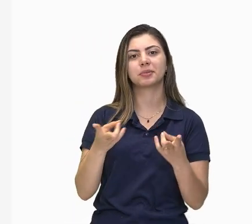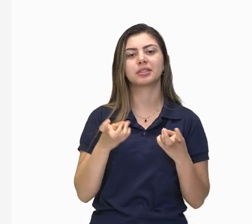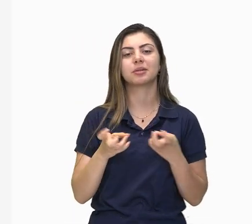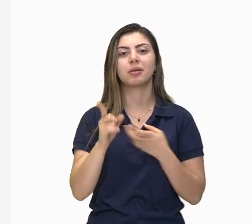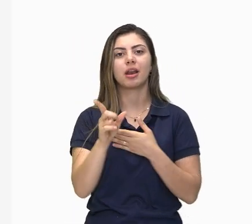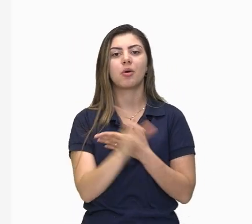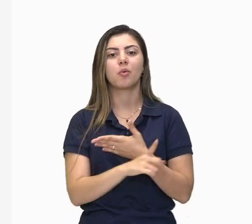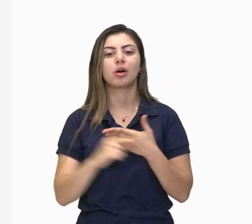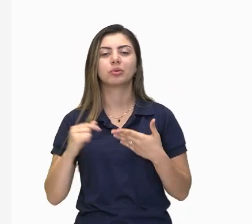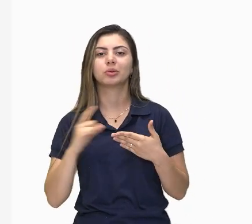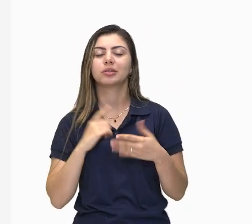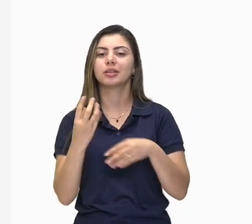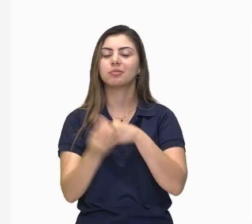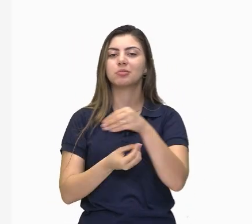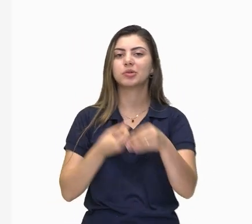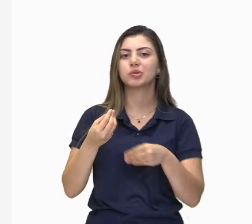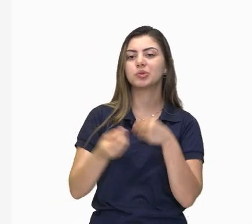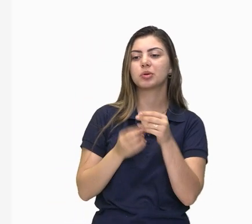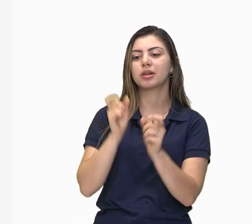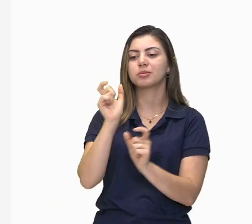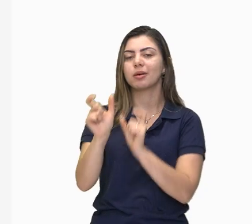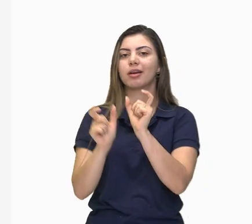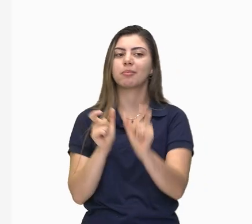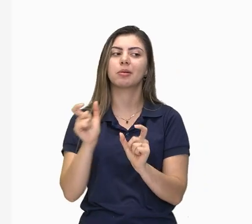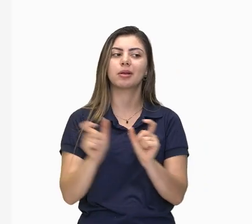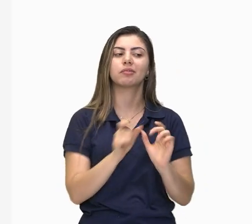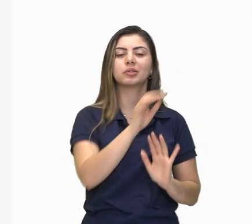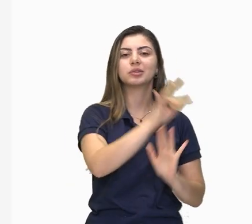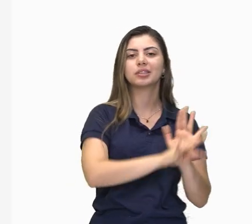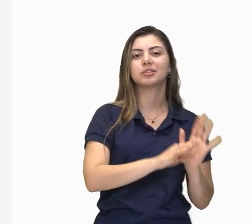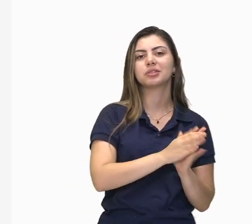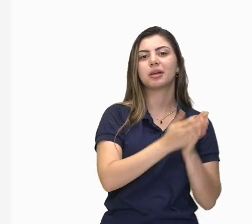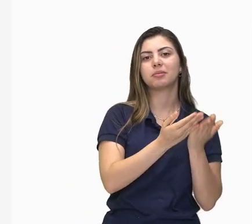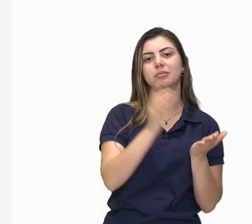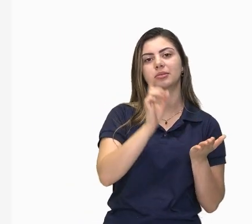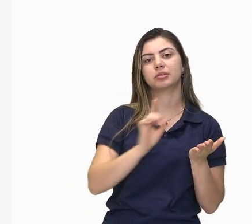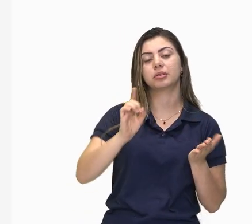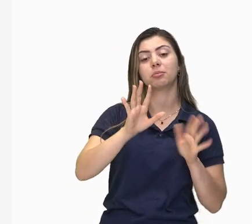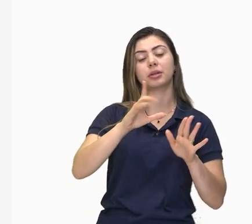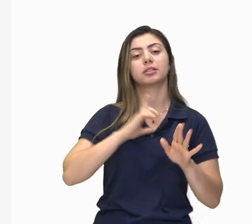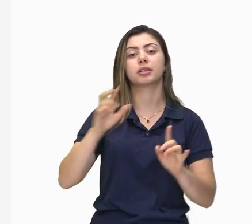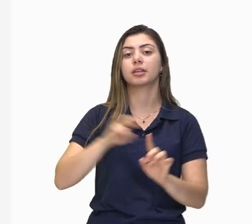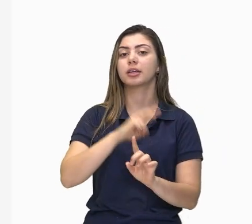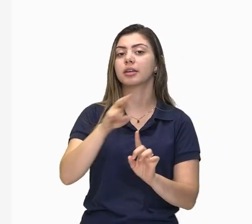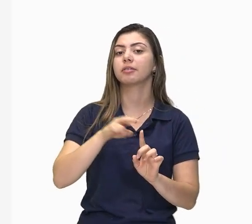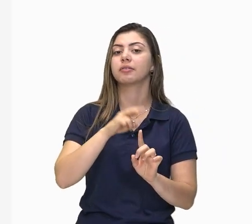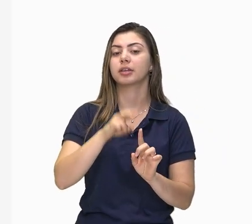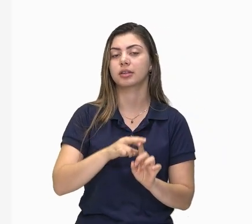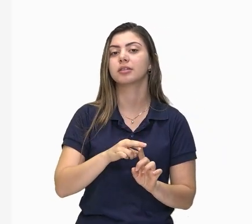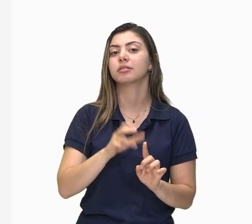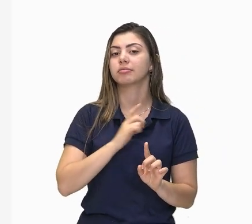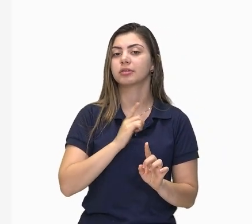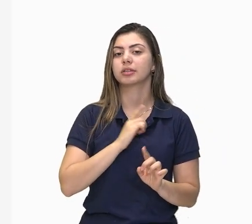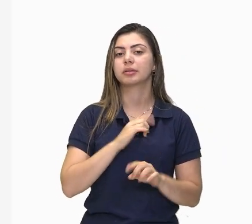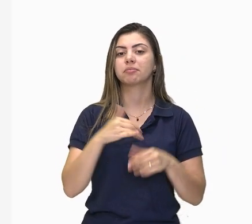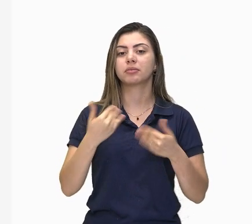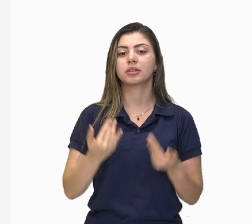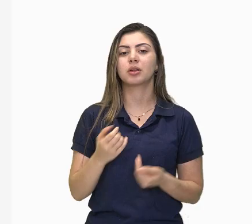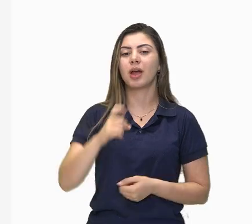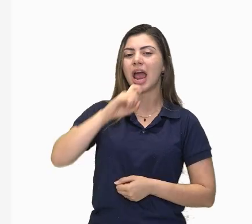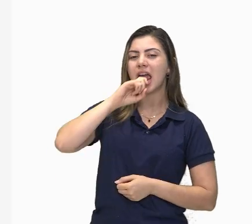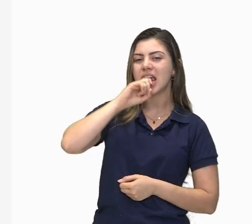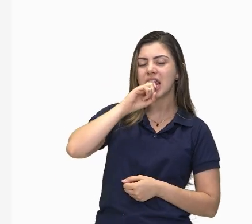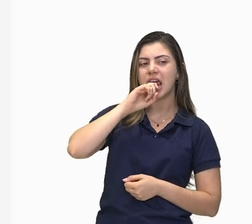já mistura as suas palavras com o texto bíblico, mas ele continua fazendo referência, sobretudo quando ele diz: não sente